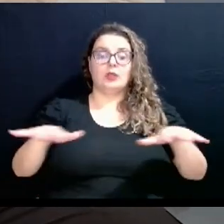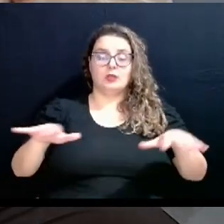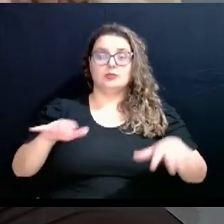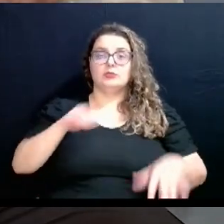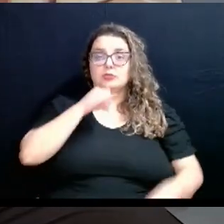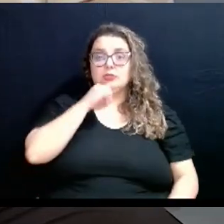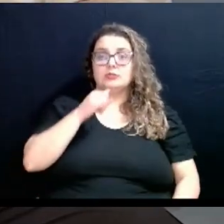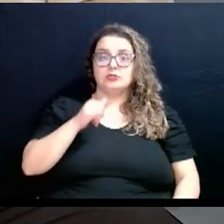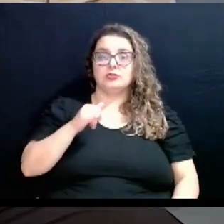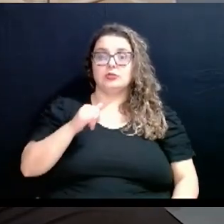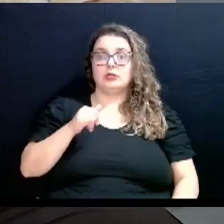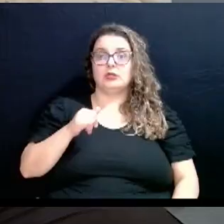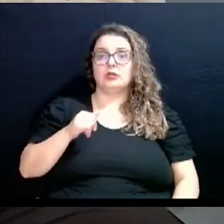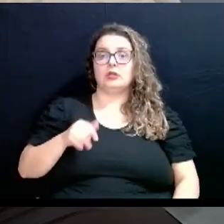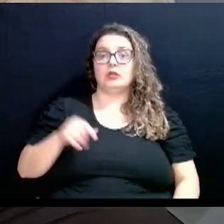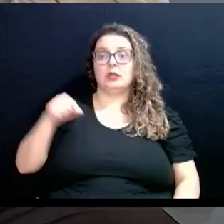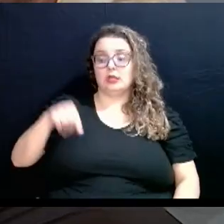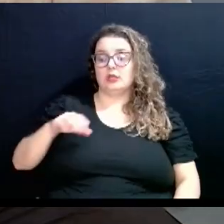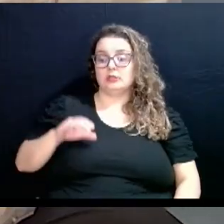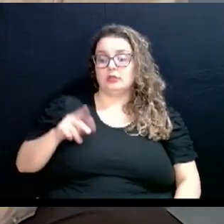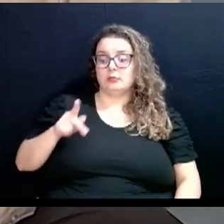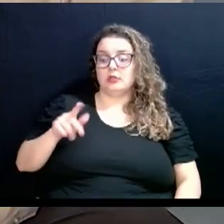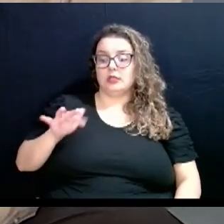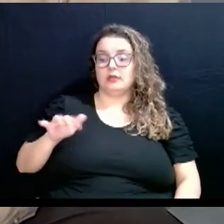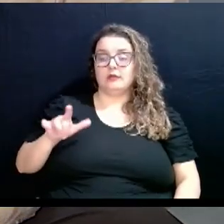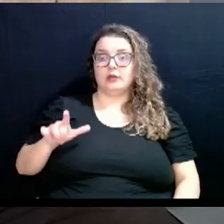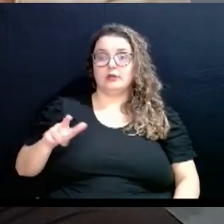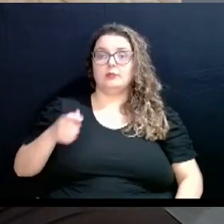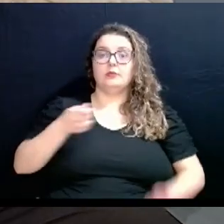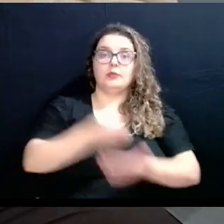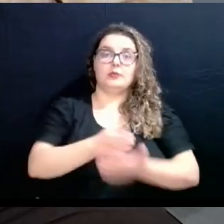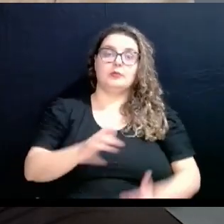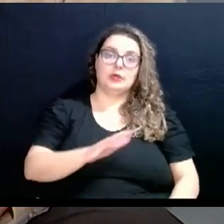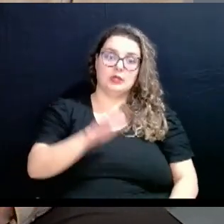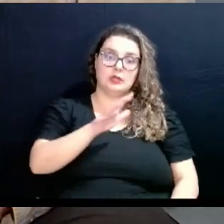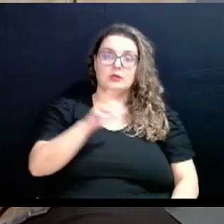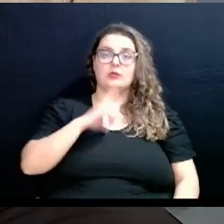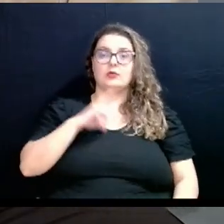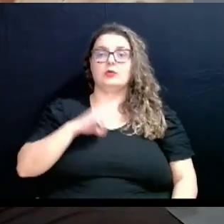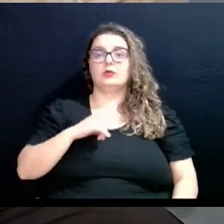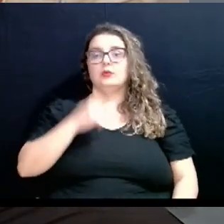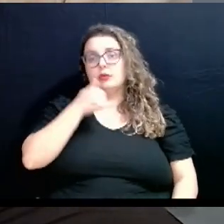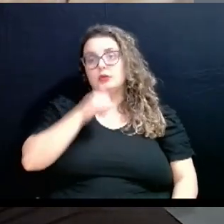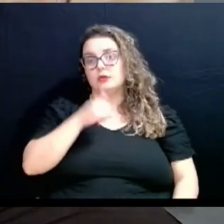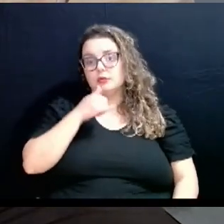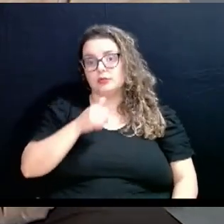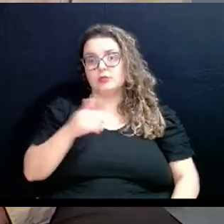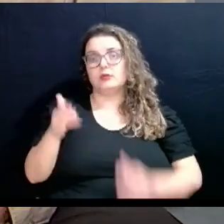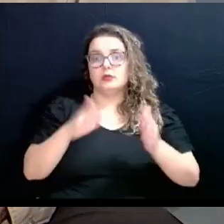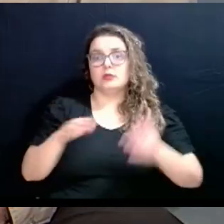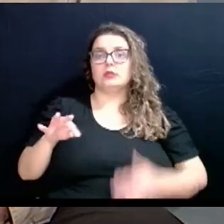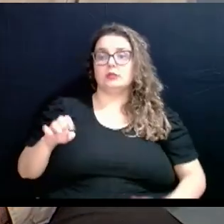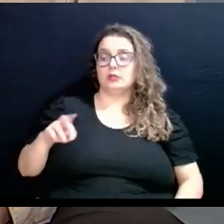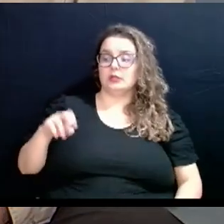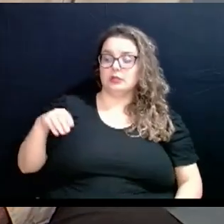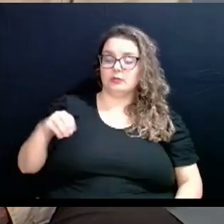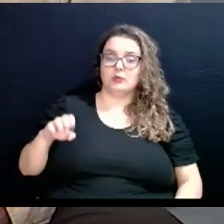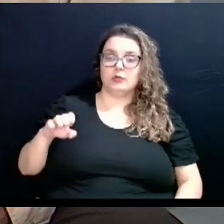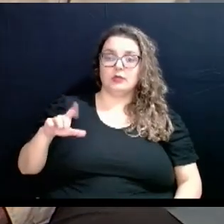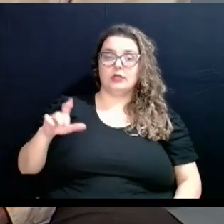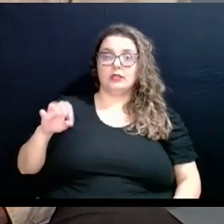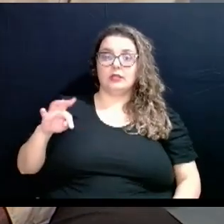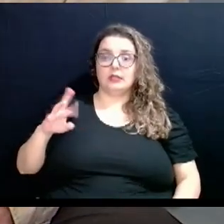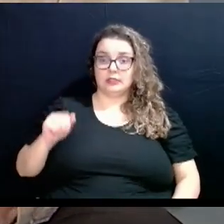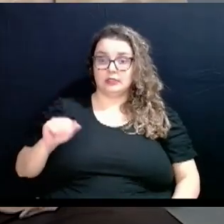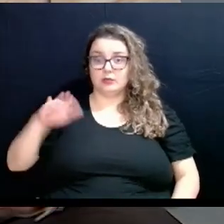os distribuidoras de energia elétrica, no caso de Campinas, a CPFL, vai ter que pagar mais caro porque vai ter uma energia produzida pelas